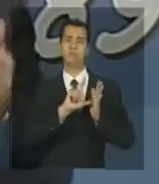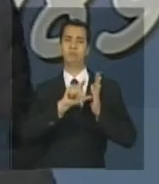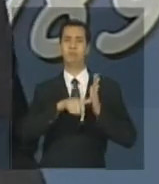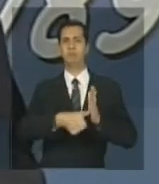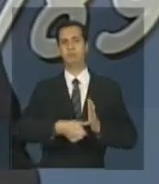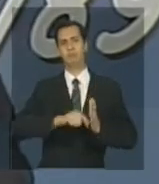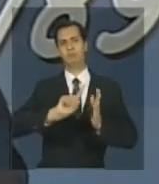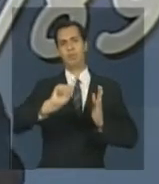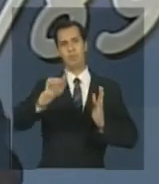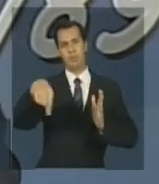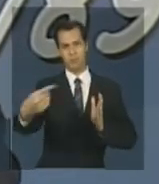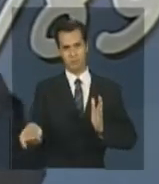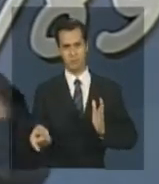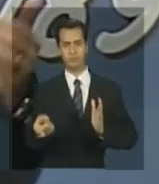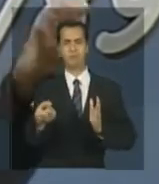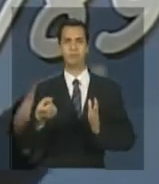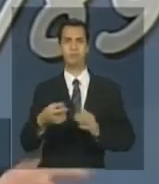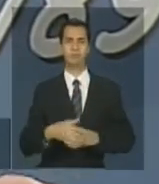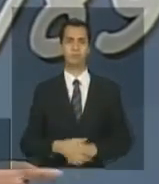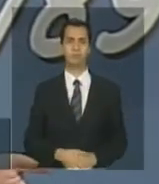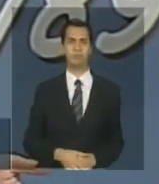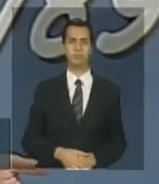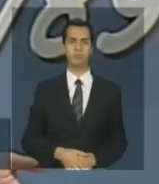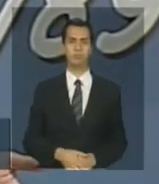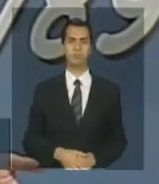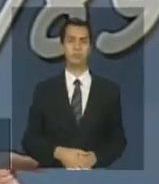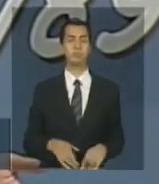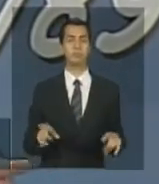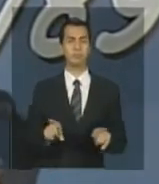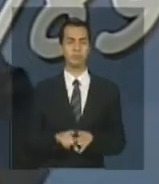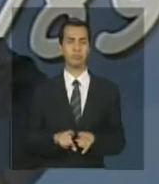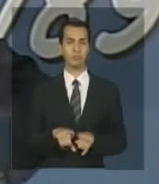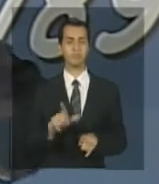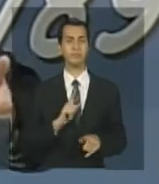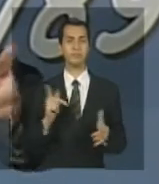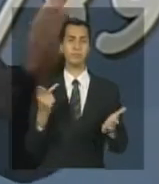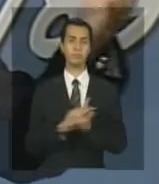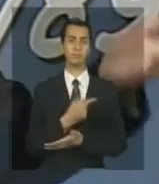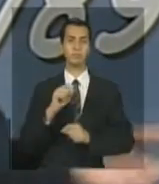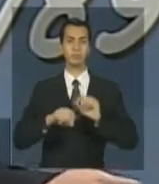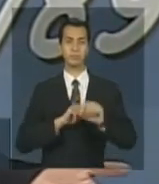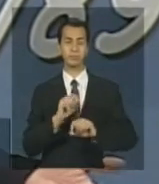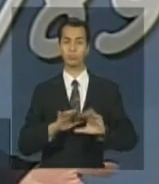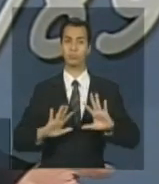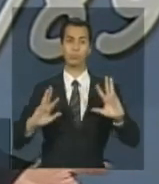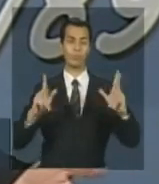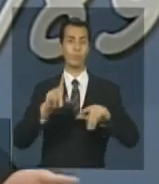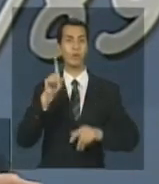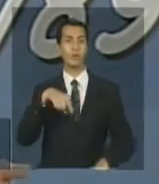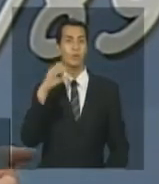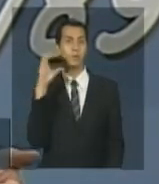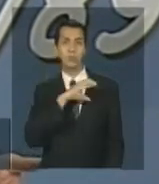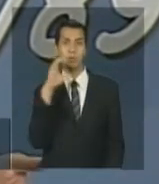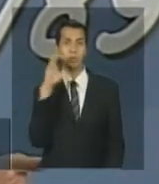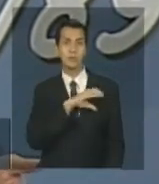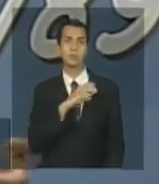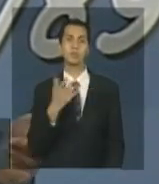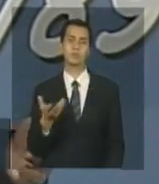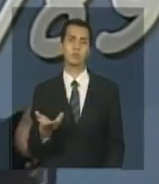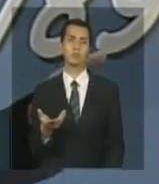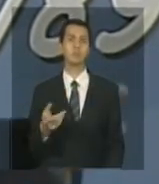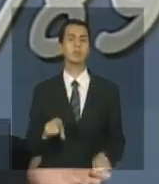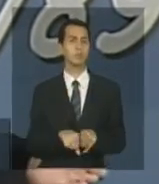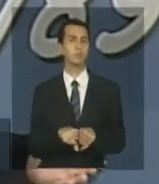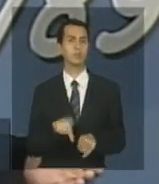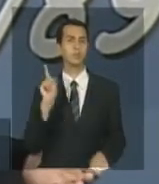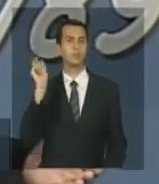tempo depois e tem um outro detalhe é que como tudo é de urgência você também tem